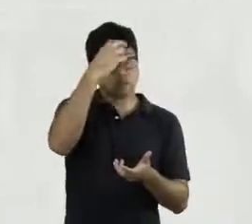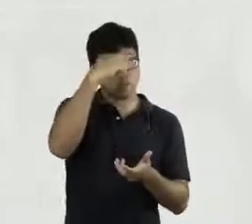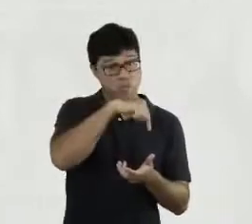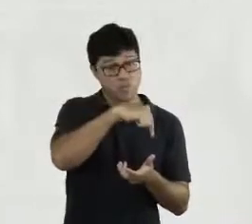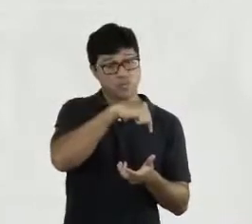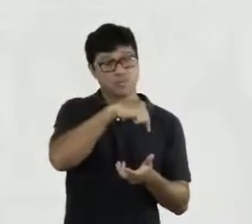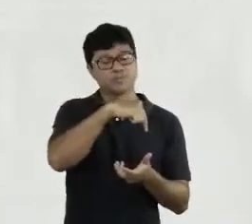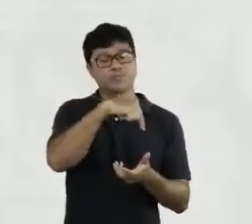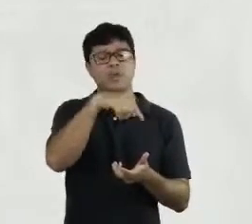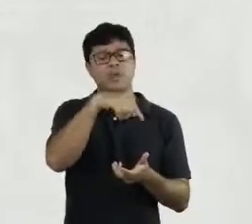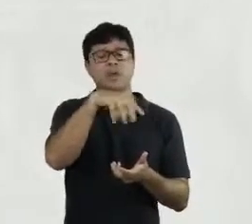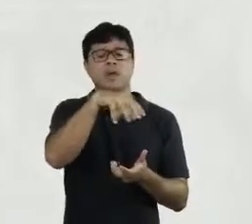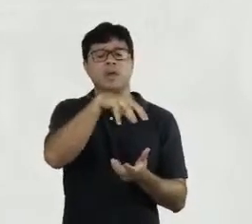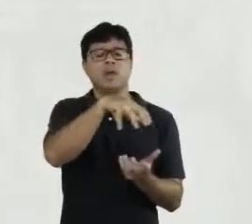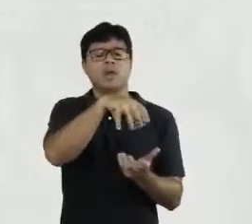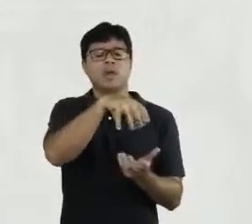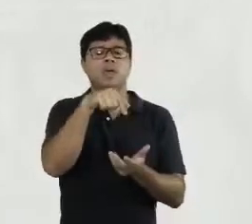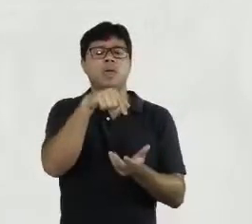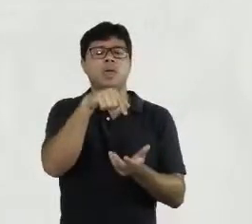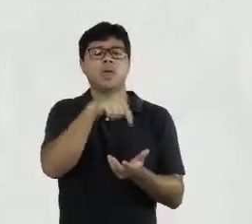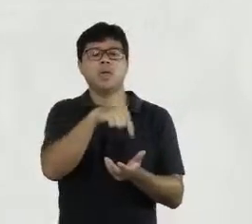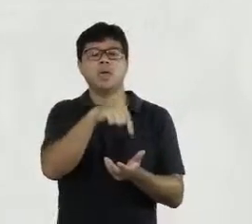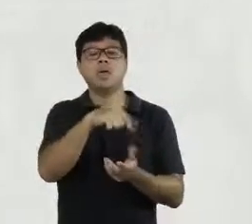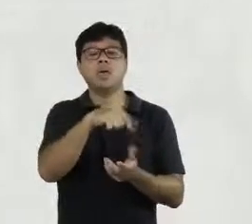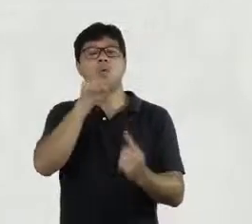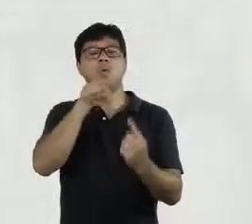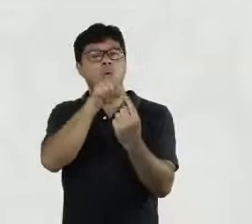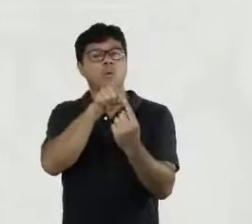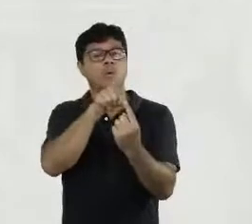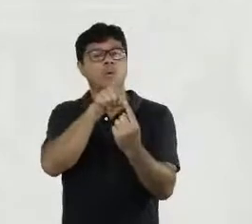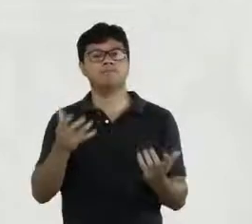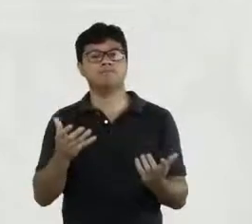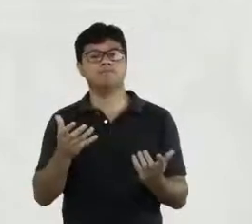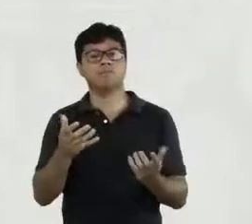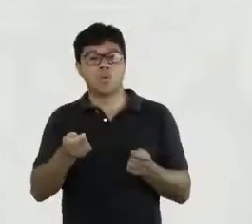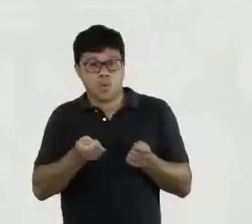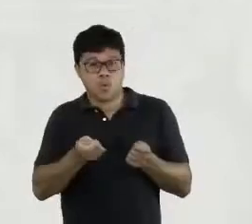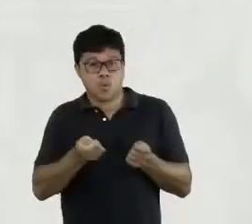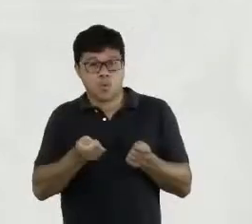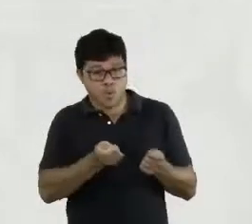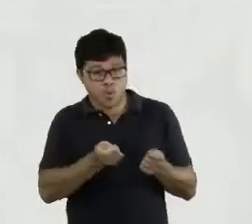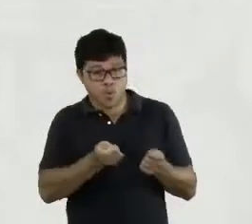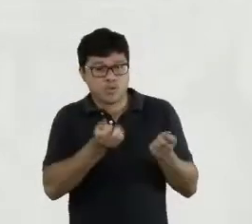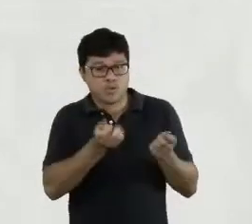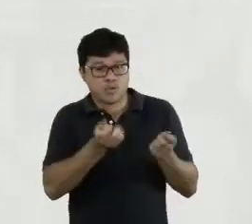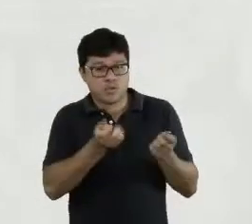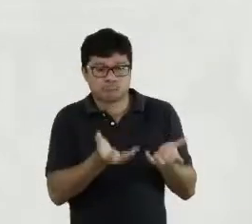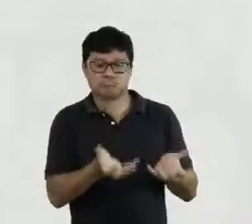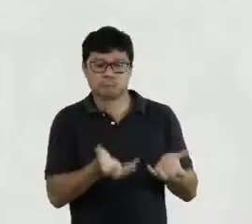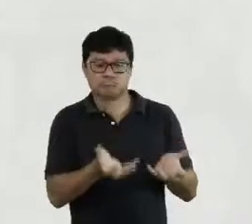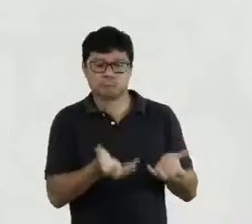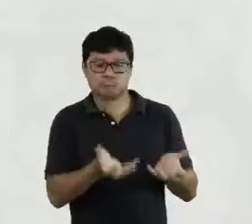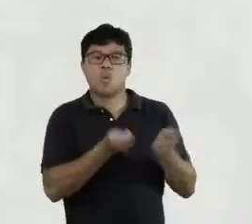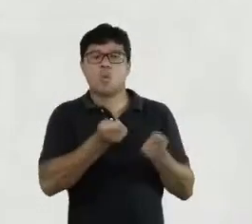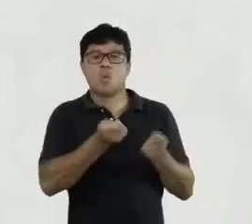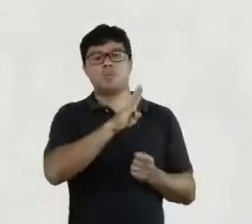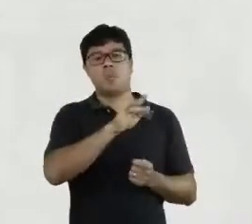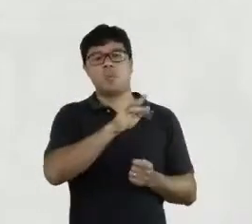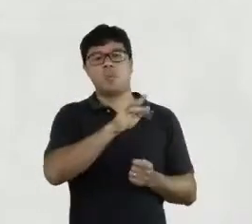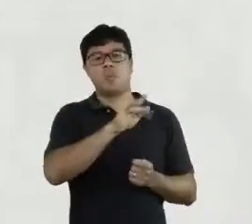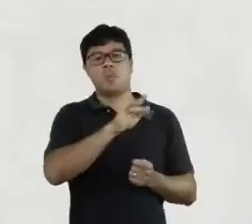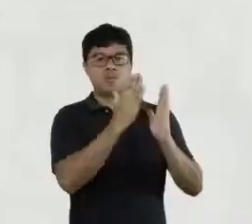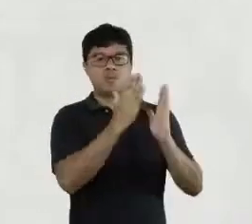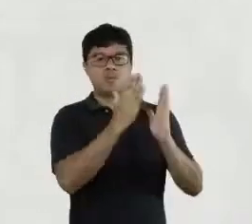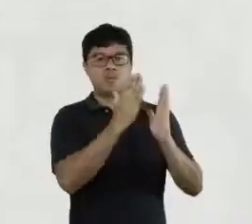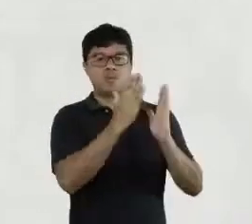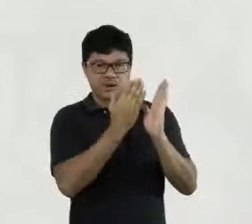intelectual, elas se destinam ao controle, à ênfase no controle bibliográfico, com base